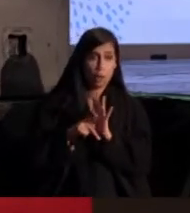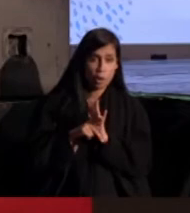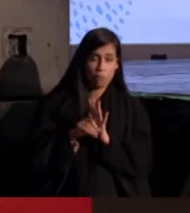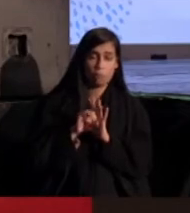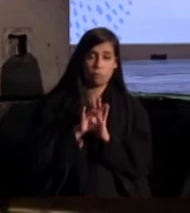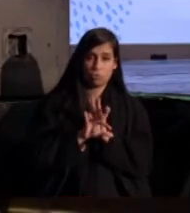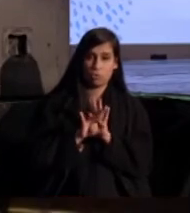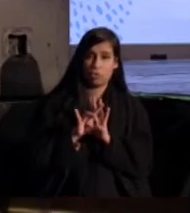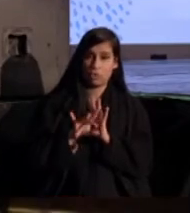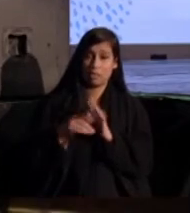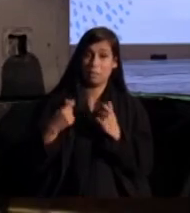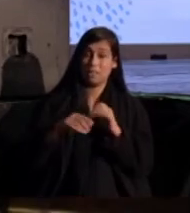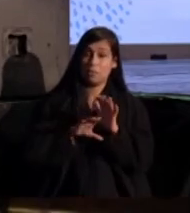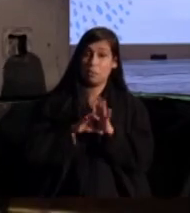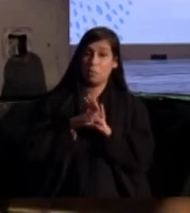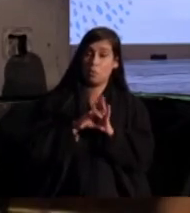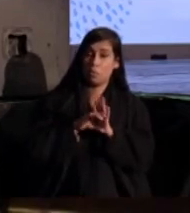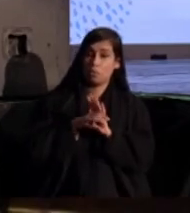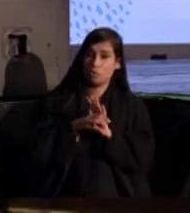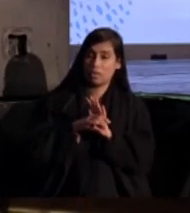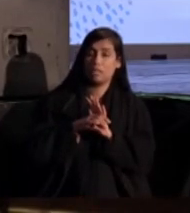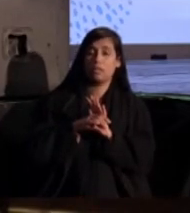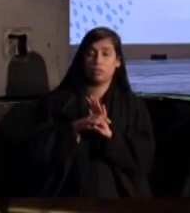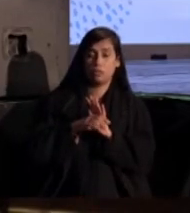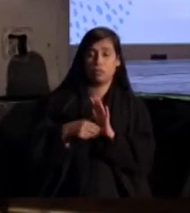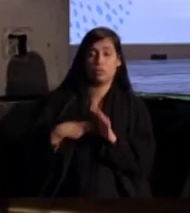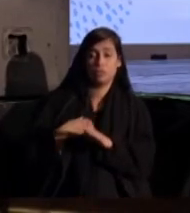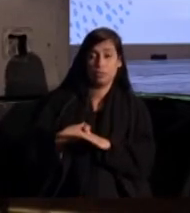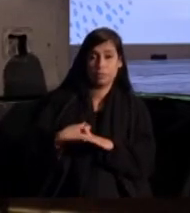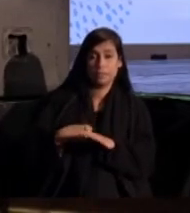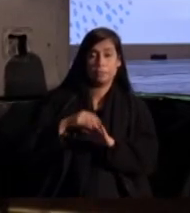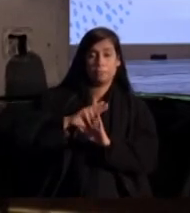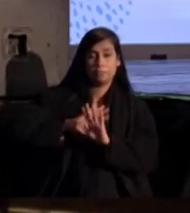então, pelo conceito de bucalidade.